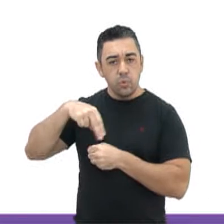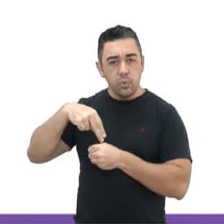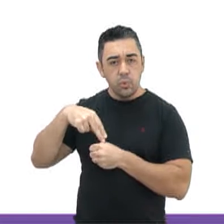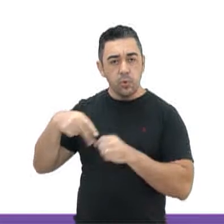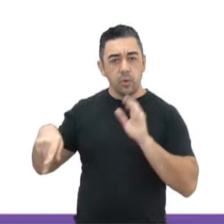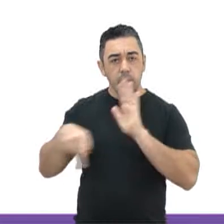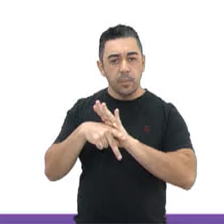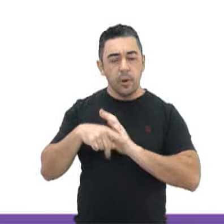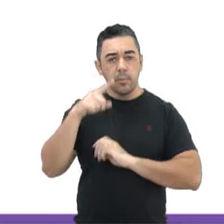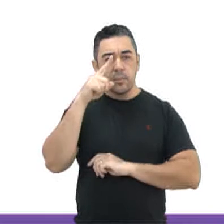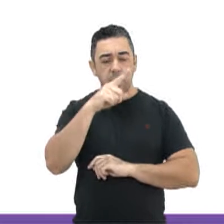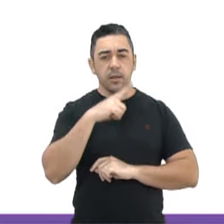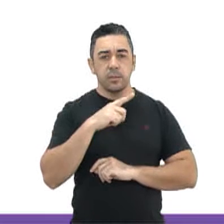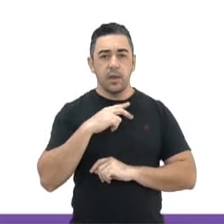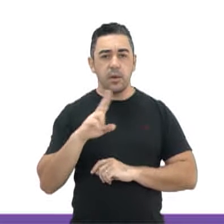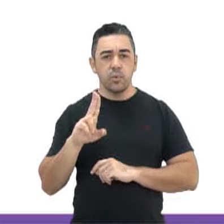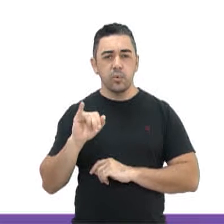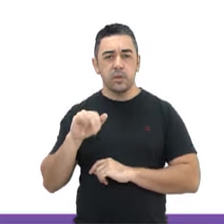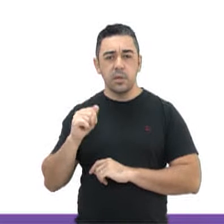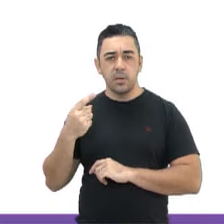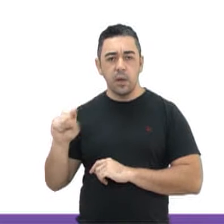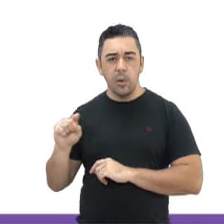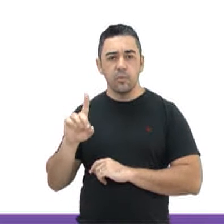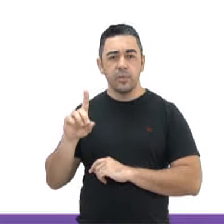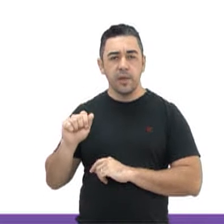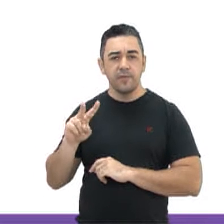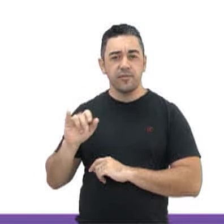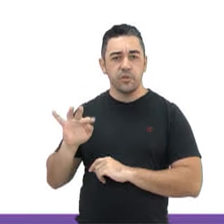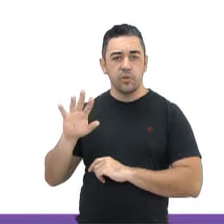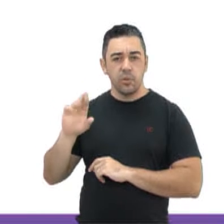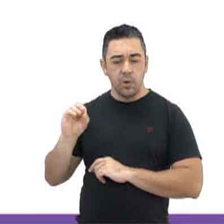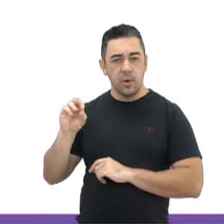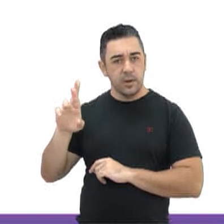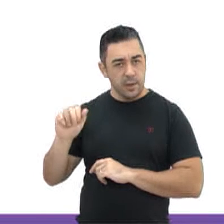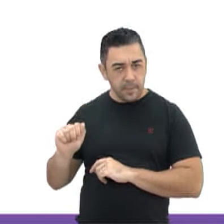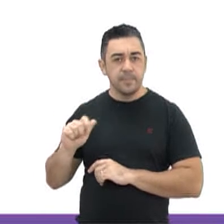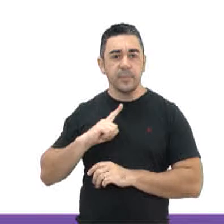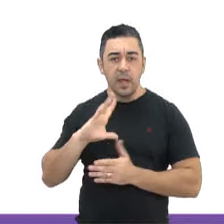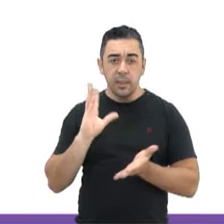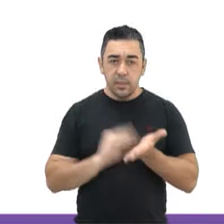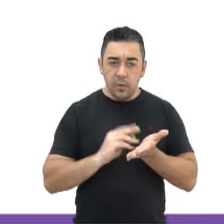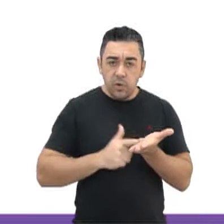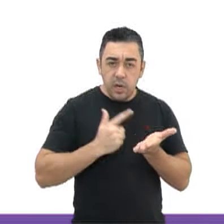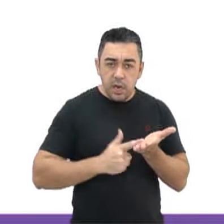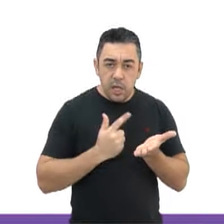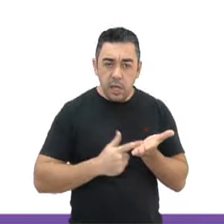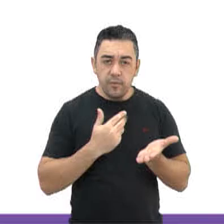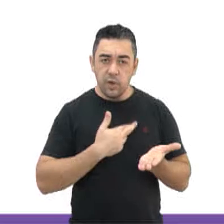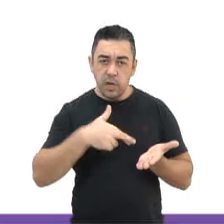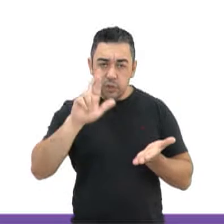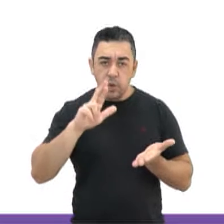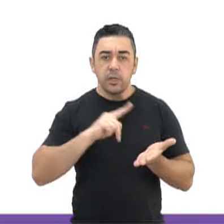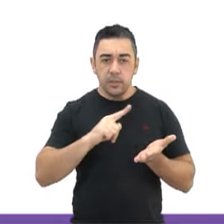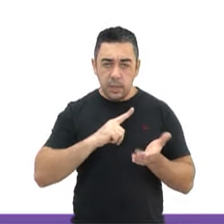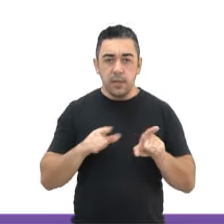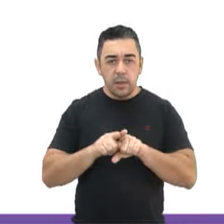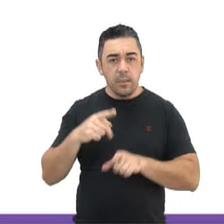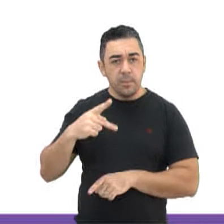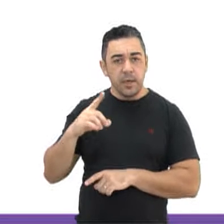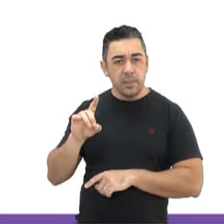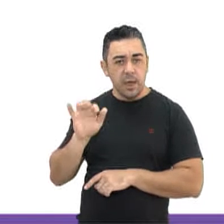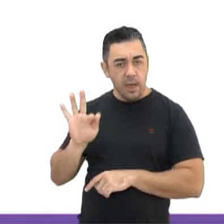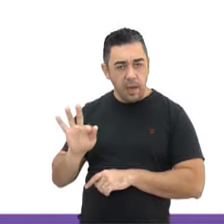de União da Vitória. Está no livro didático de ensino religioso, Diversidade Cultural e Religiosa, que está em PDF no site